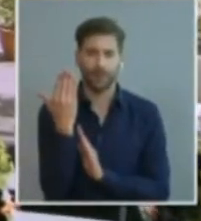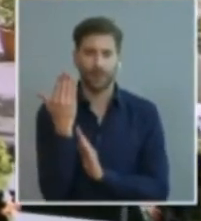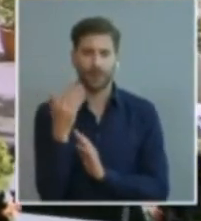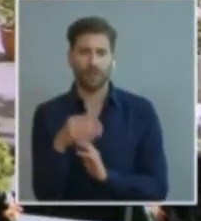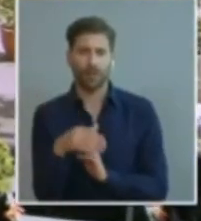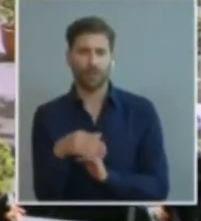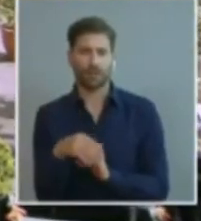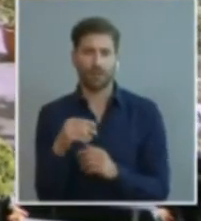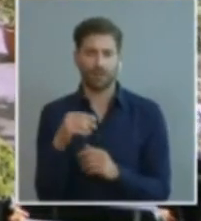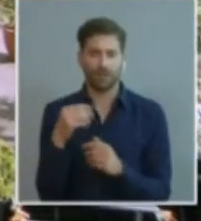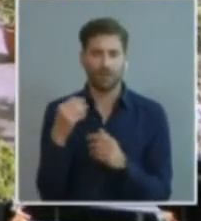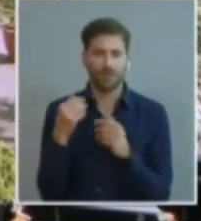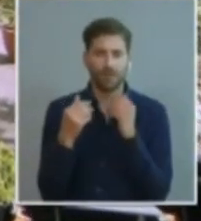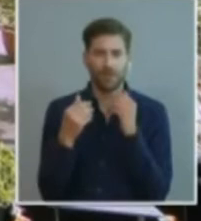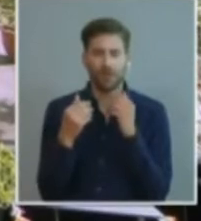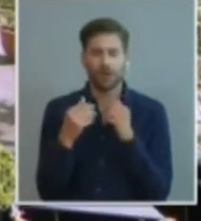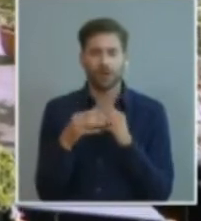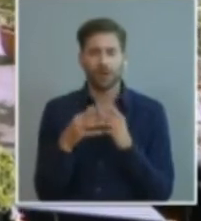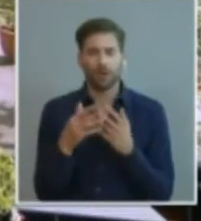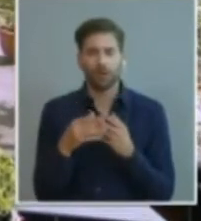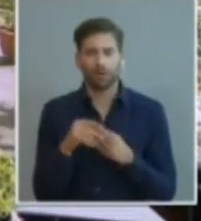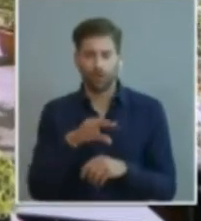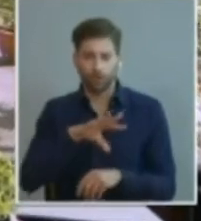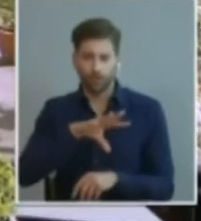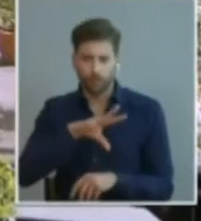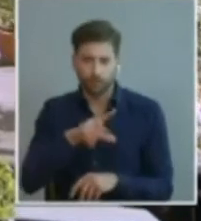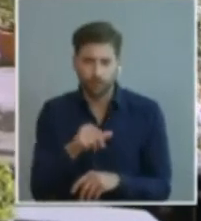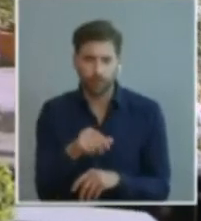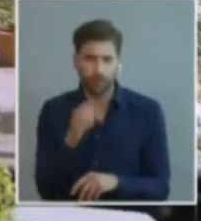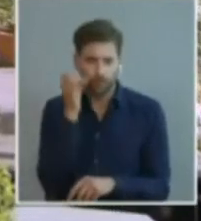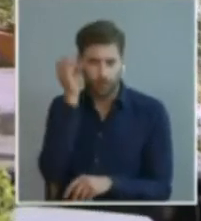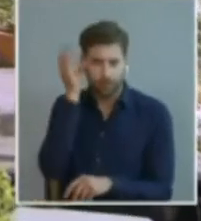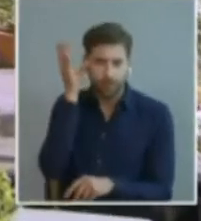túmulo aquela que gerou o Senhor da vida.